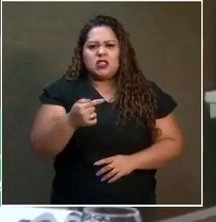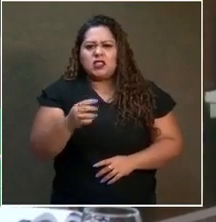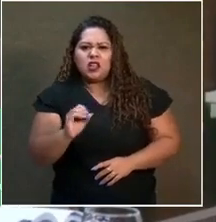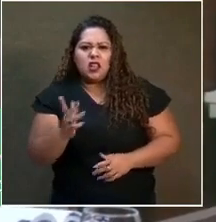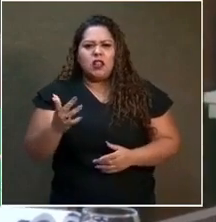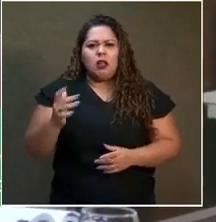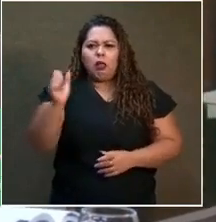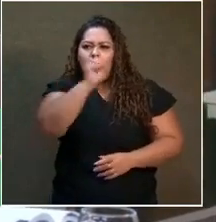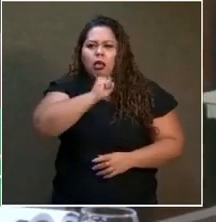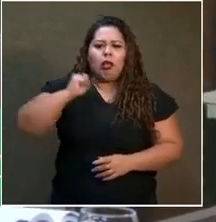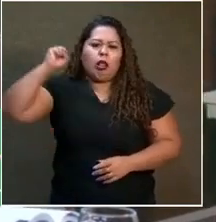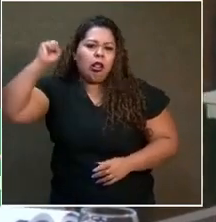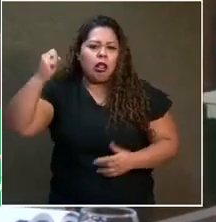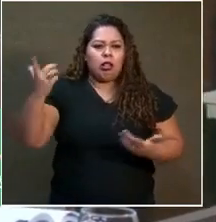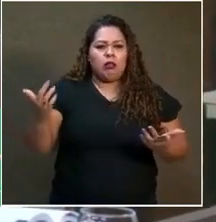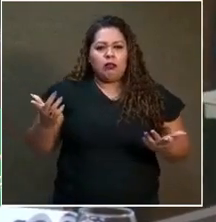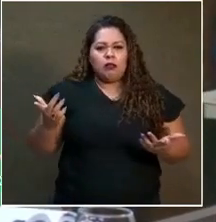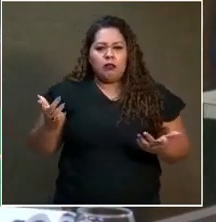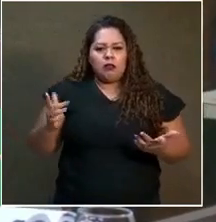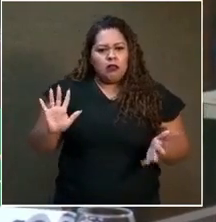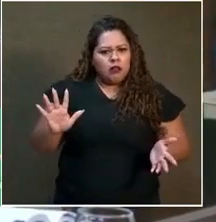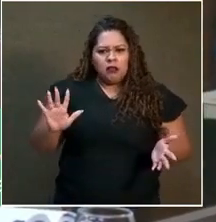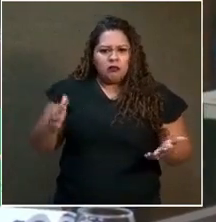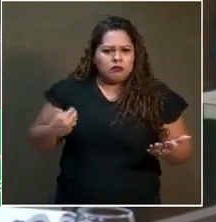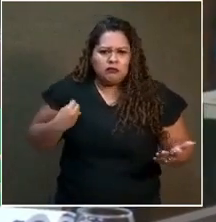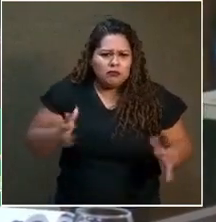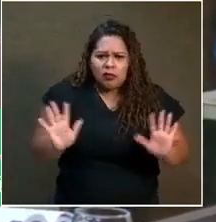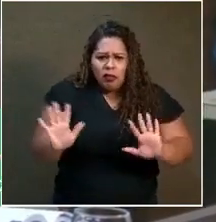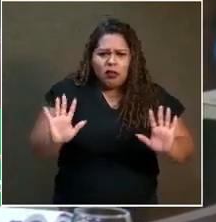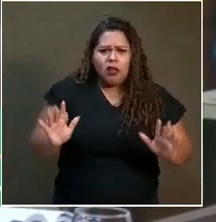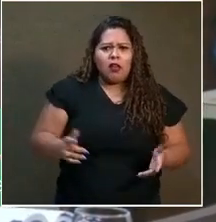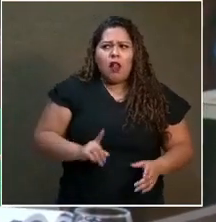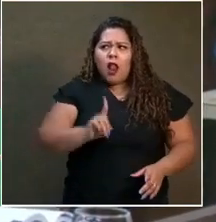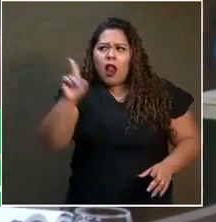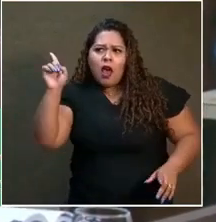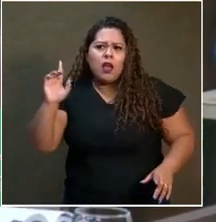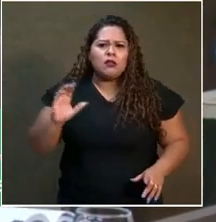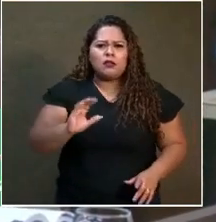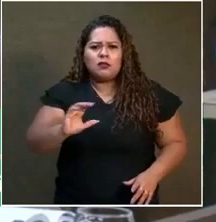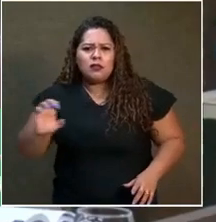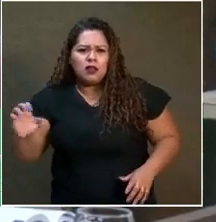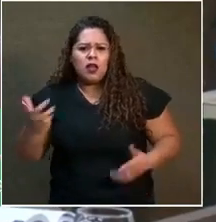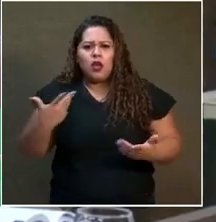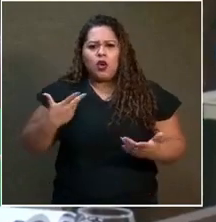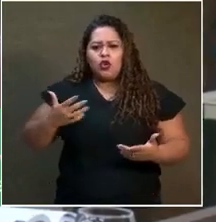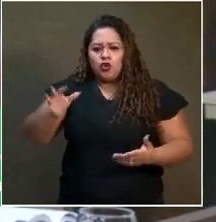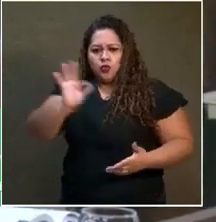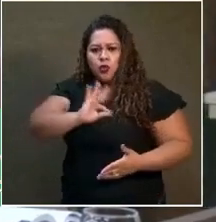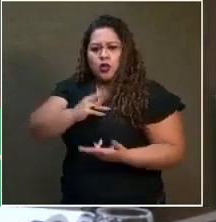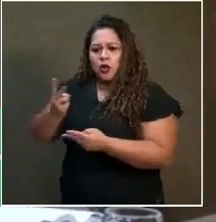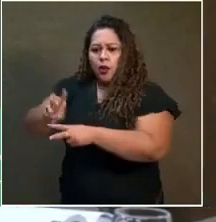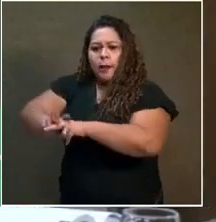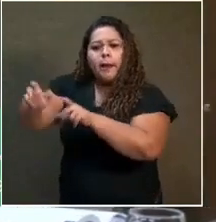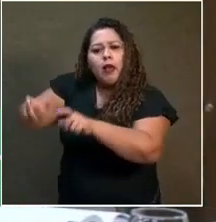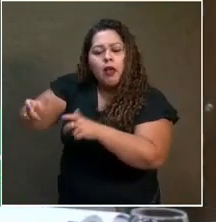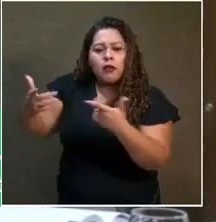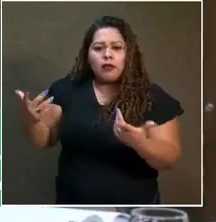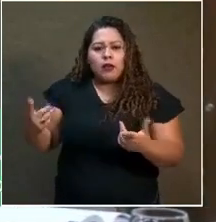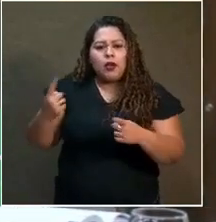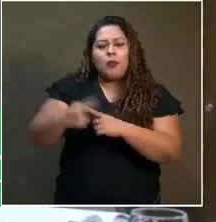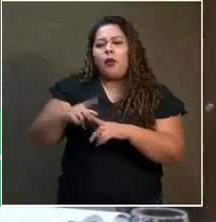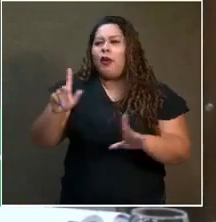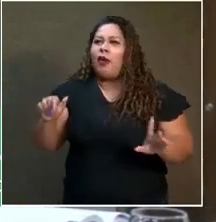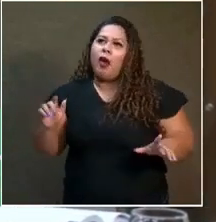forca. Não era mais para ele estar lá no CCE, lá onde os policiais ficam presos. Porque lá é um